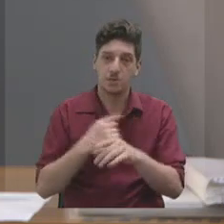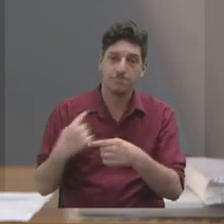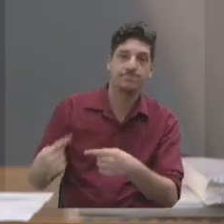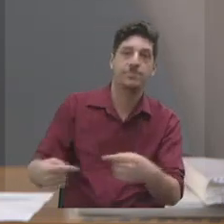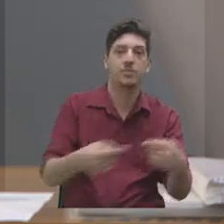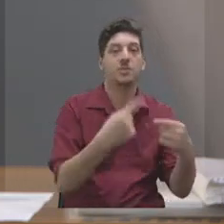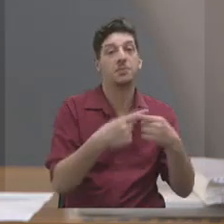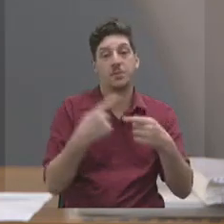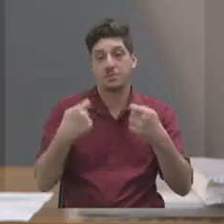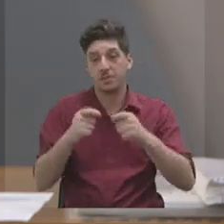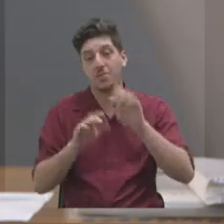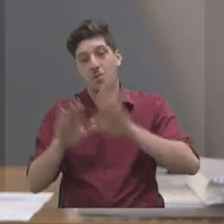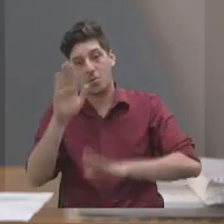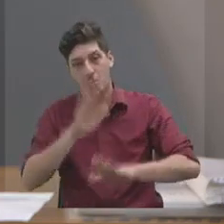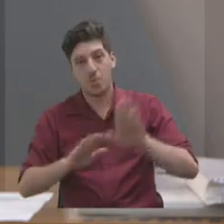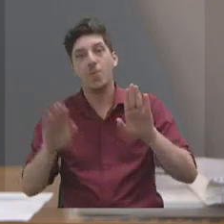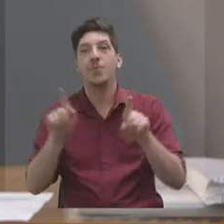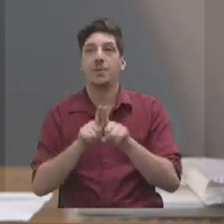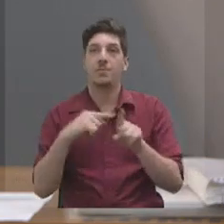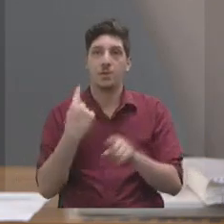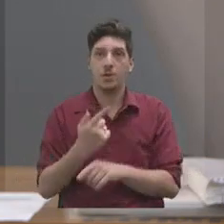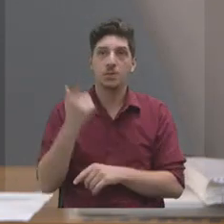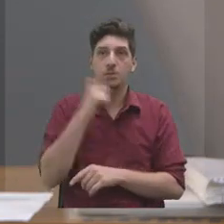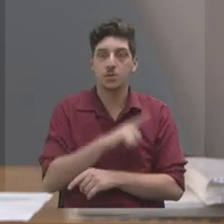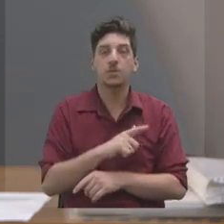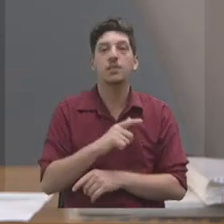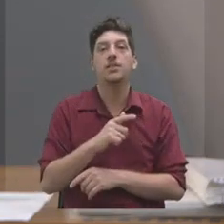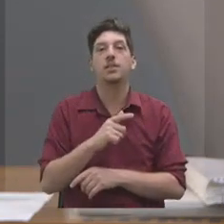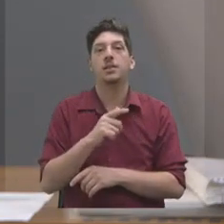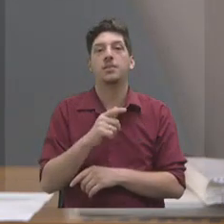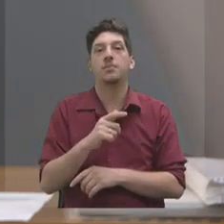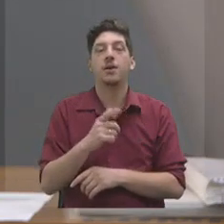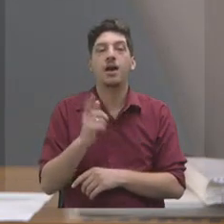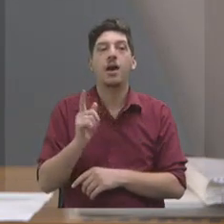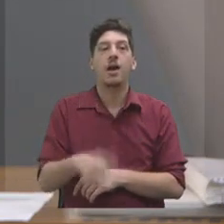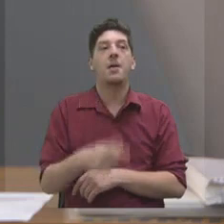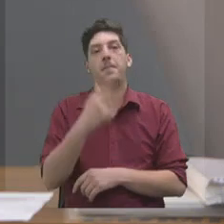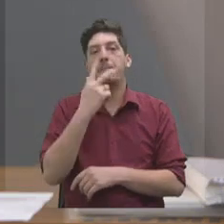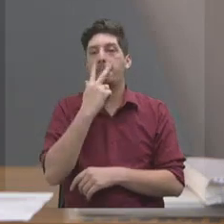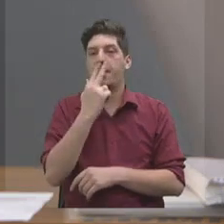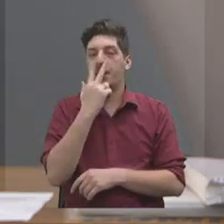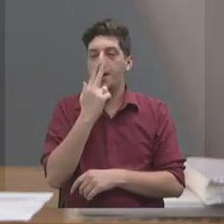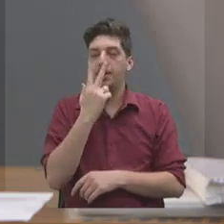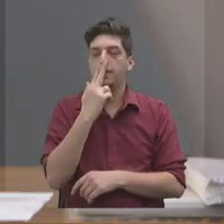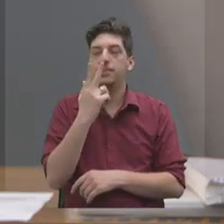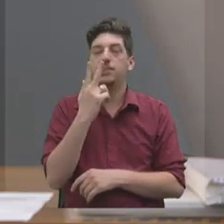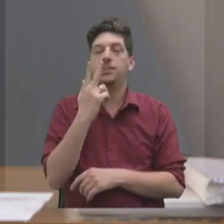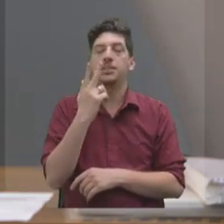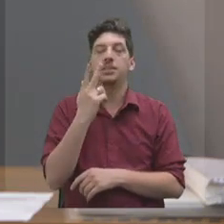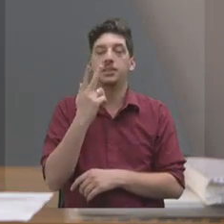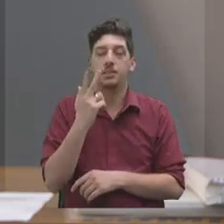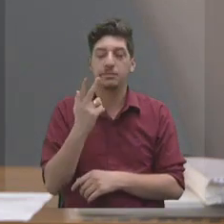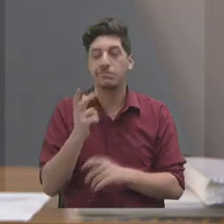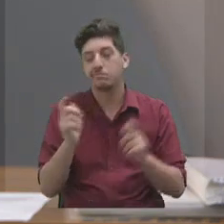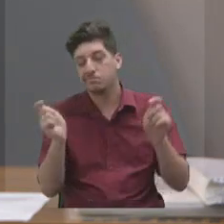também pela do estado da gente poder equacionar uma visão né de razoabilidade né eventualmente de um de uma cobrança de